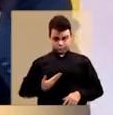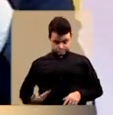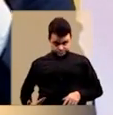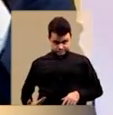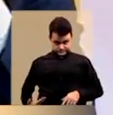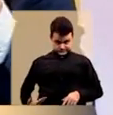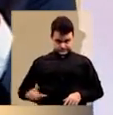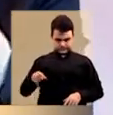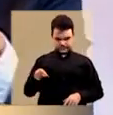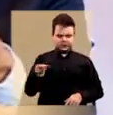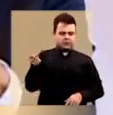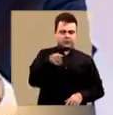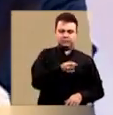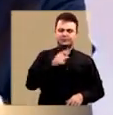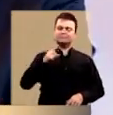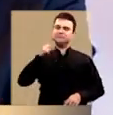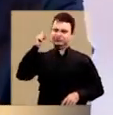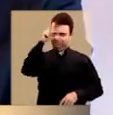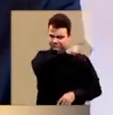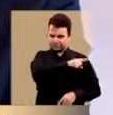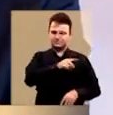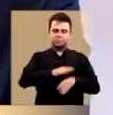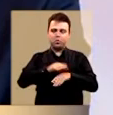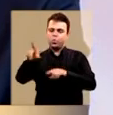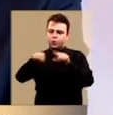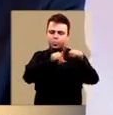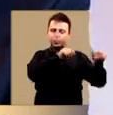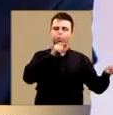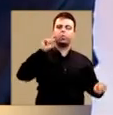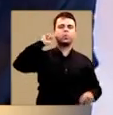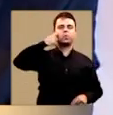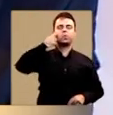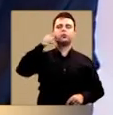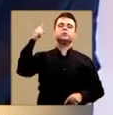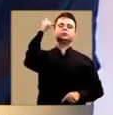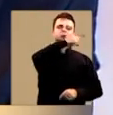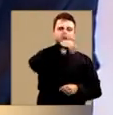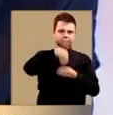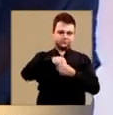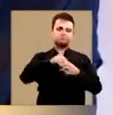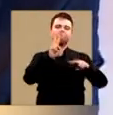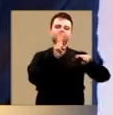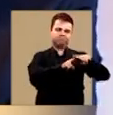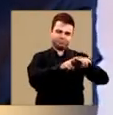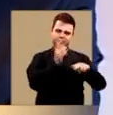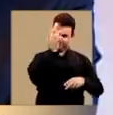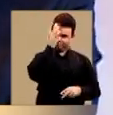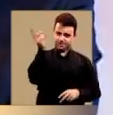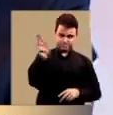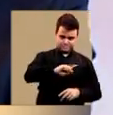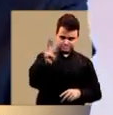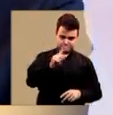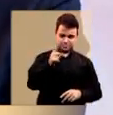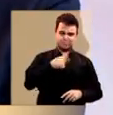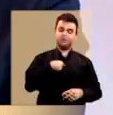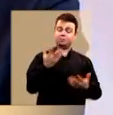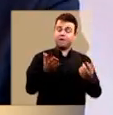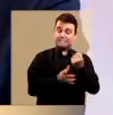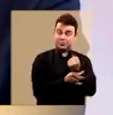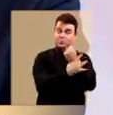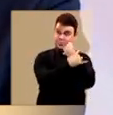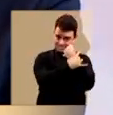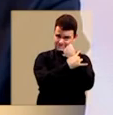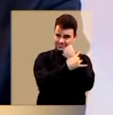dificuldade profunda. Portanto, a gente vai falar sobre seletividade da população negra no sistema penal. Então, o nosso sistema de